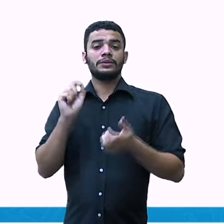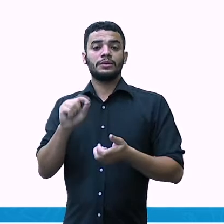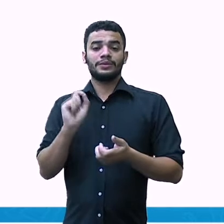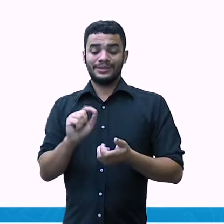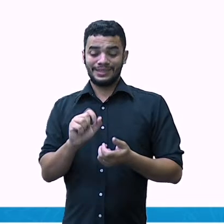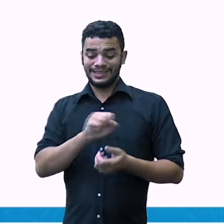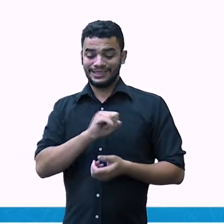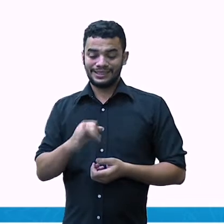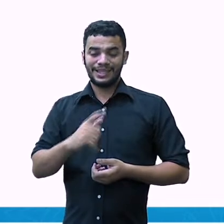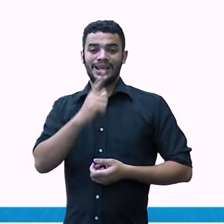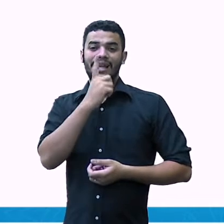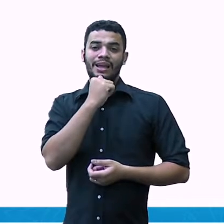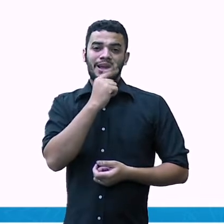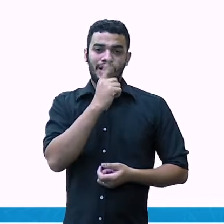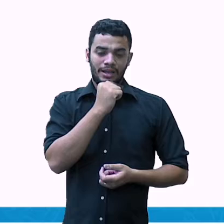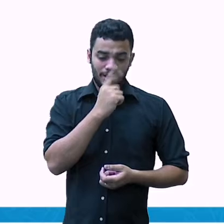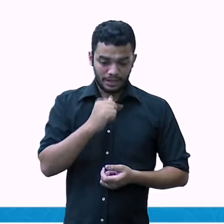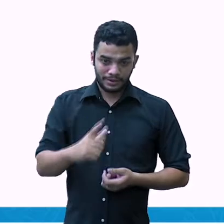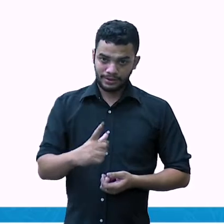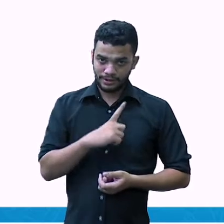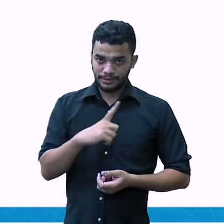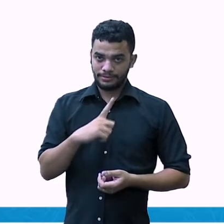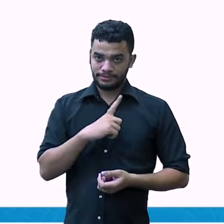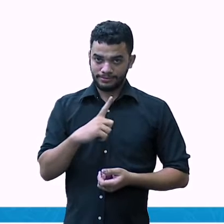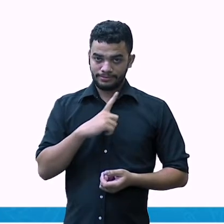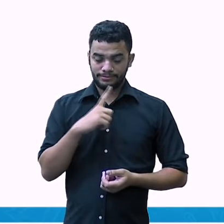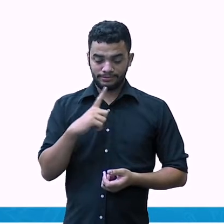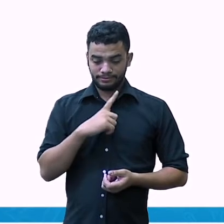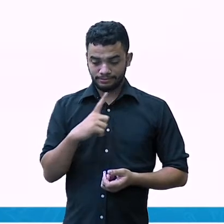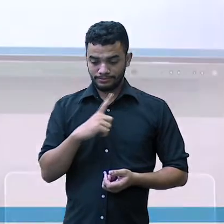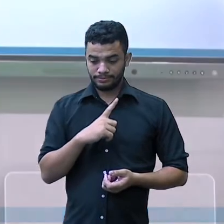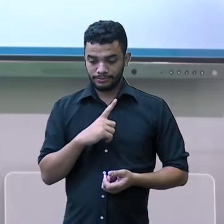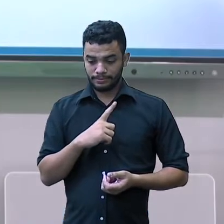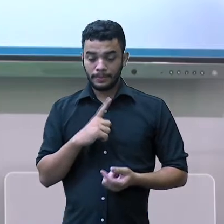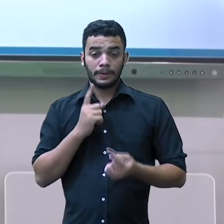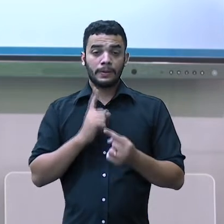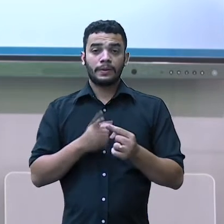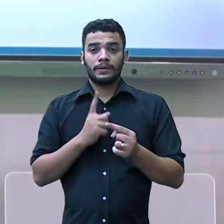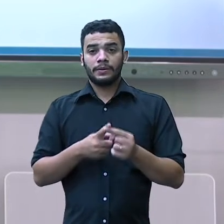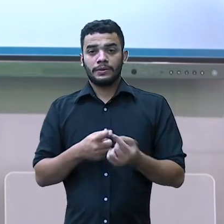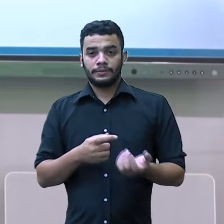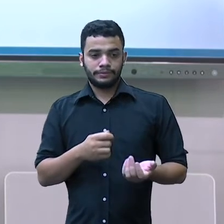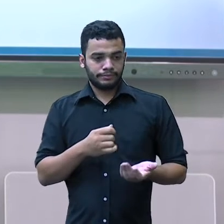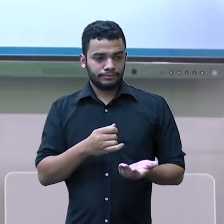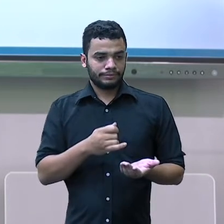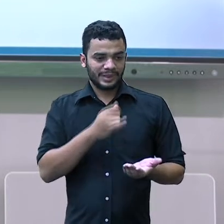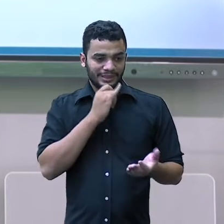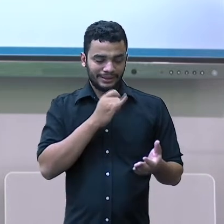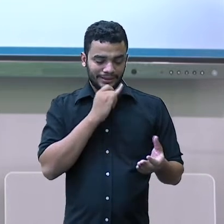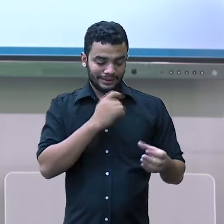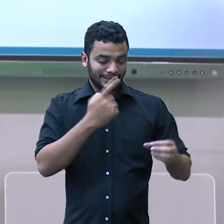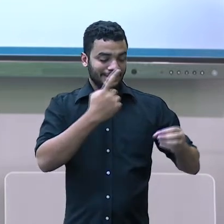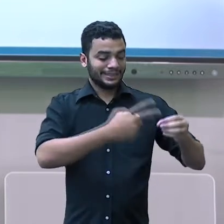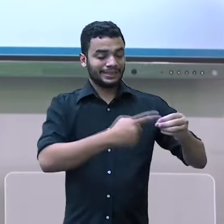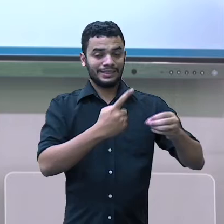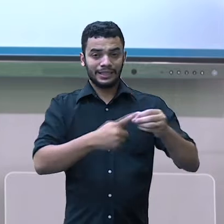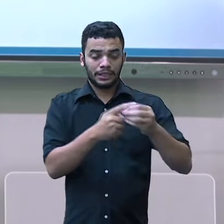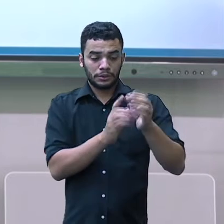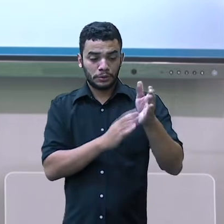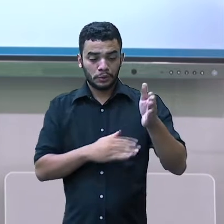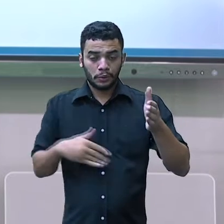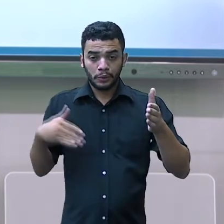água. Toda cidade, ela é fundada, né? Ela começa ali, como nós lemos aqui neste